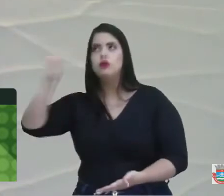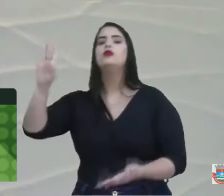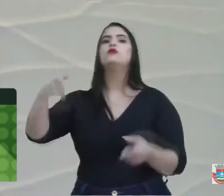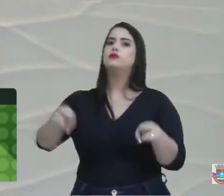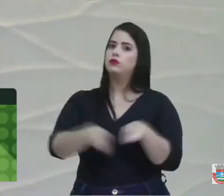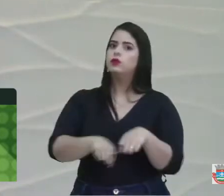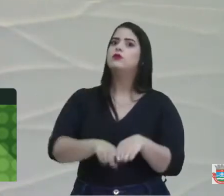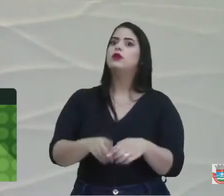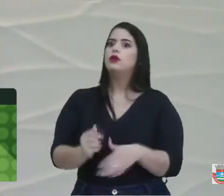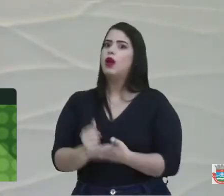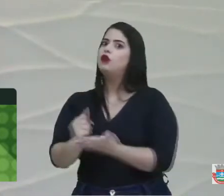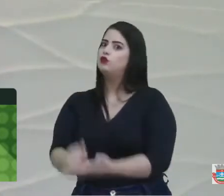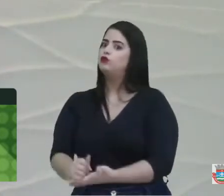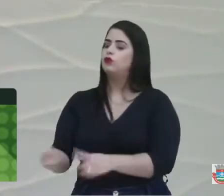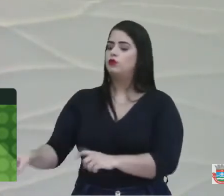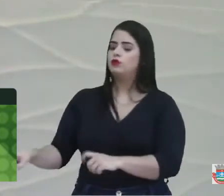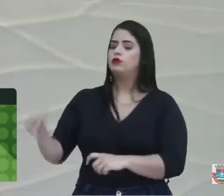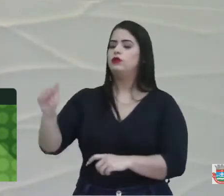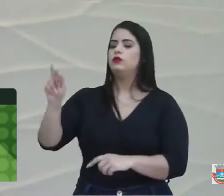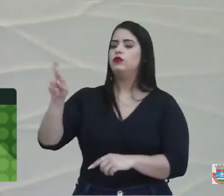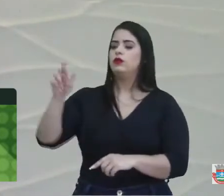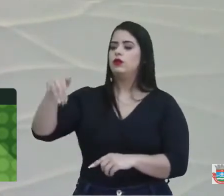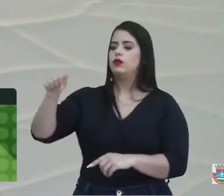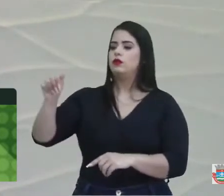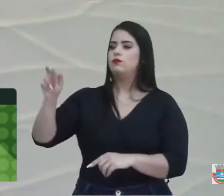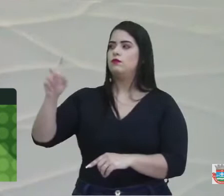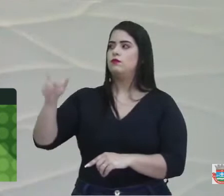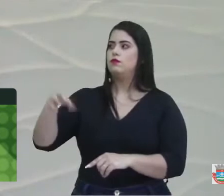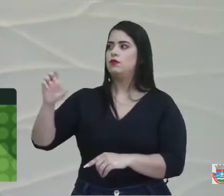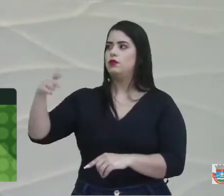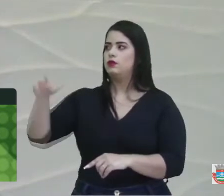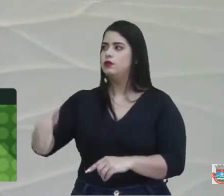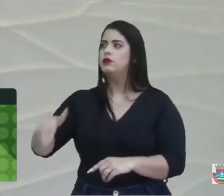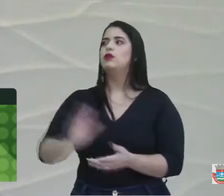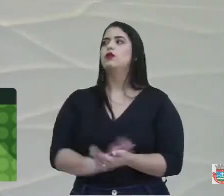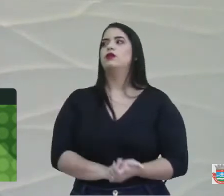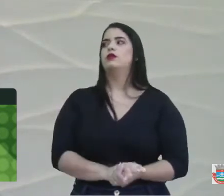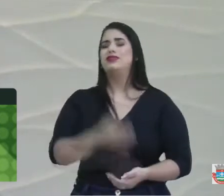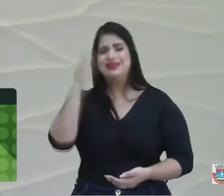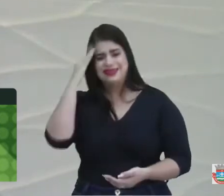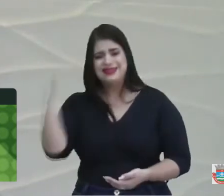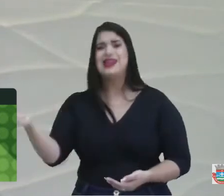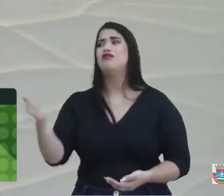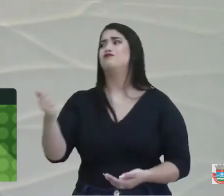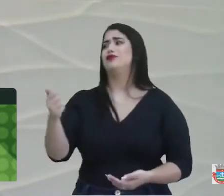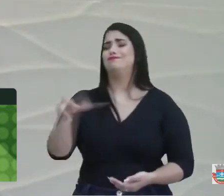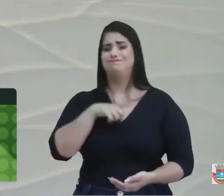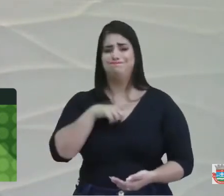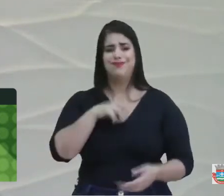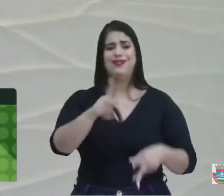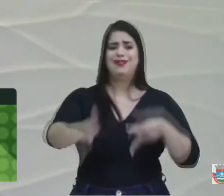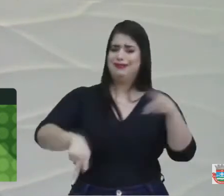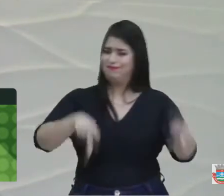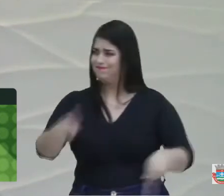lá a comunidade de armazém. Claro que o pedido a gente entende e sabe que a demanda é grande, não só nessas comunidades